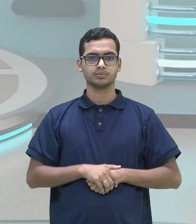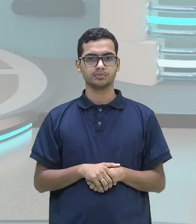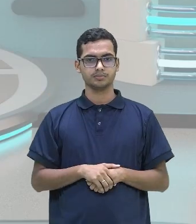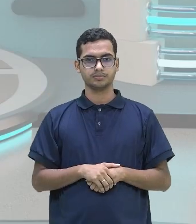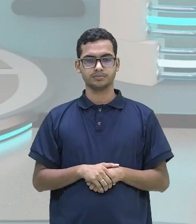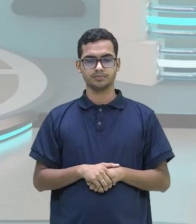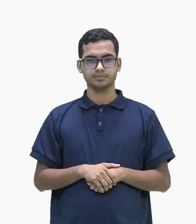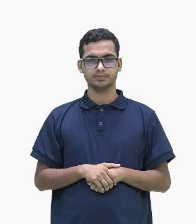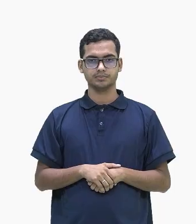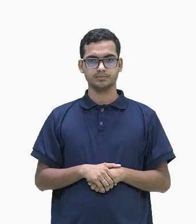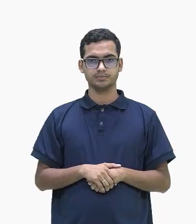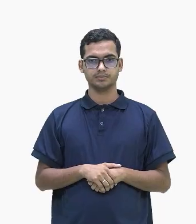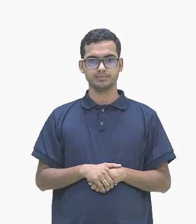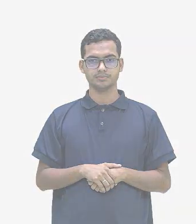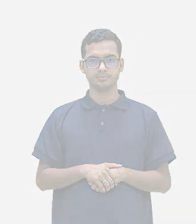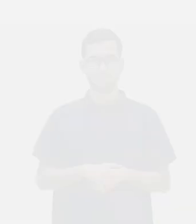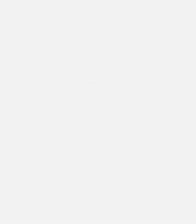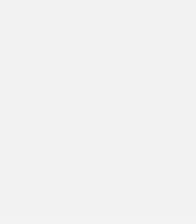revisão.